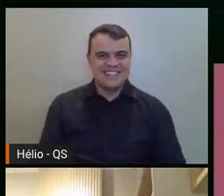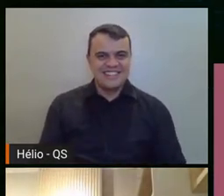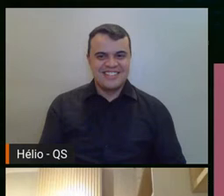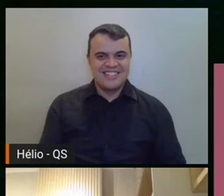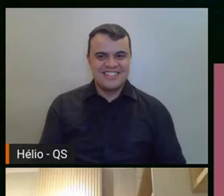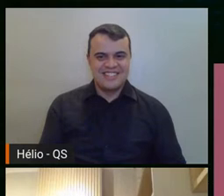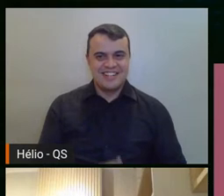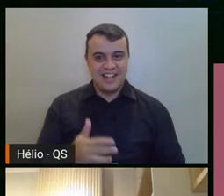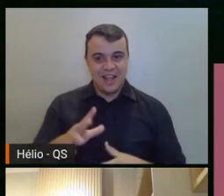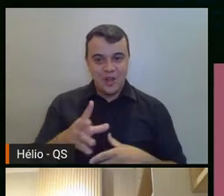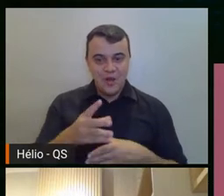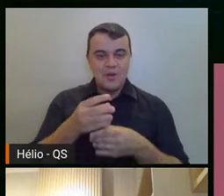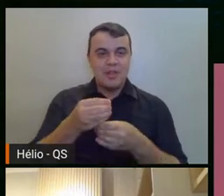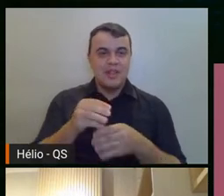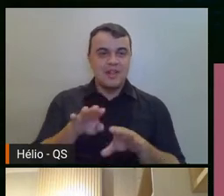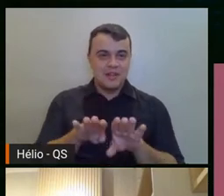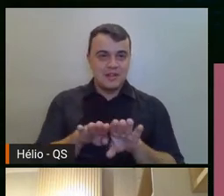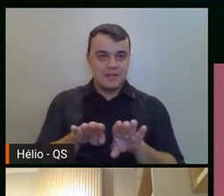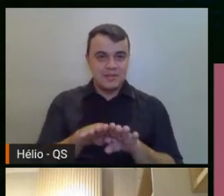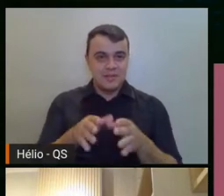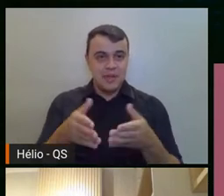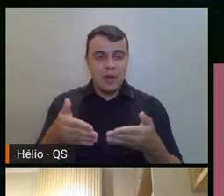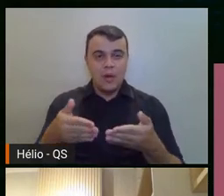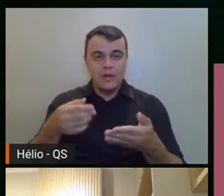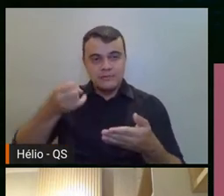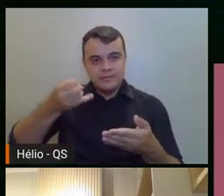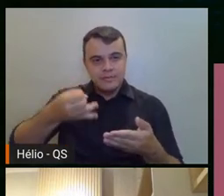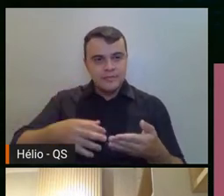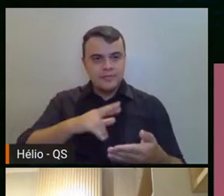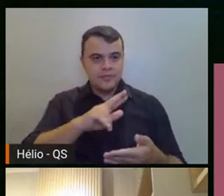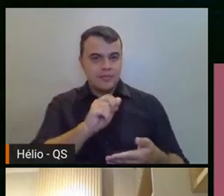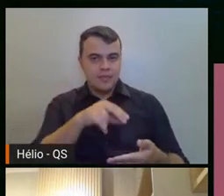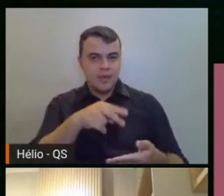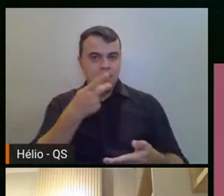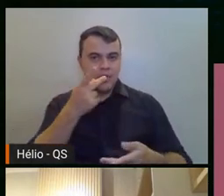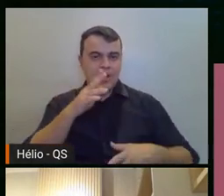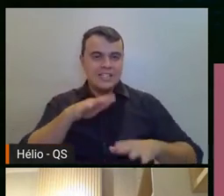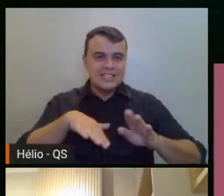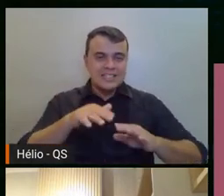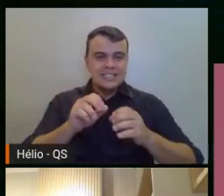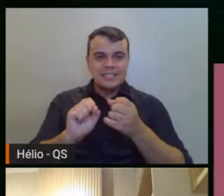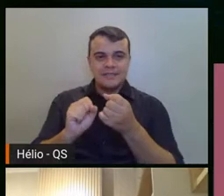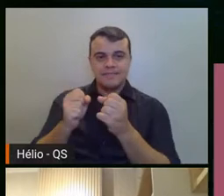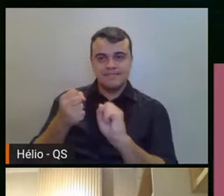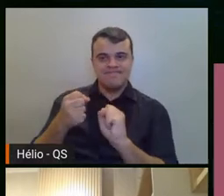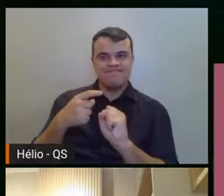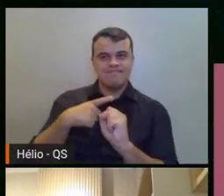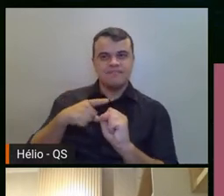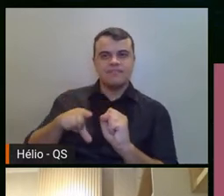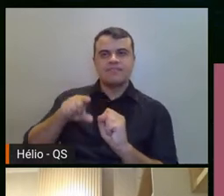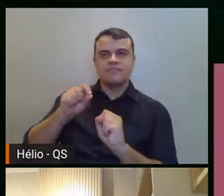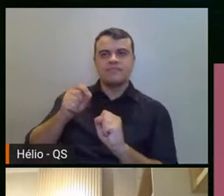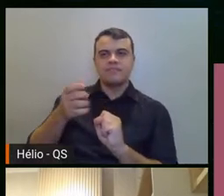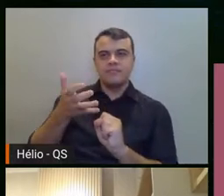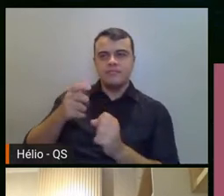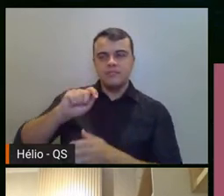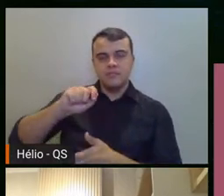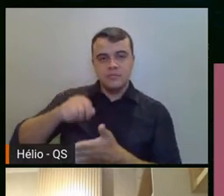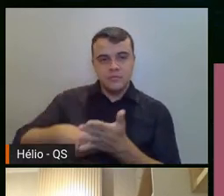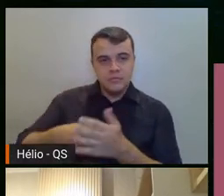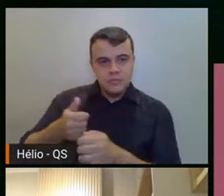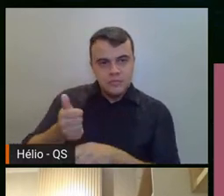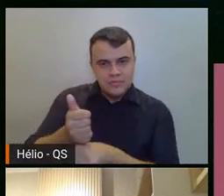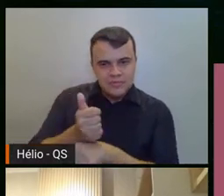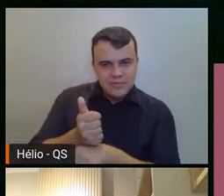complementando aí o esse ponto que o Renan falou muitas vezes as empresas Elas preferem contratar um profissional